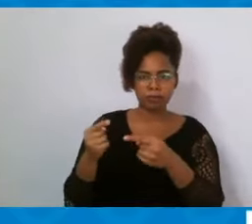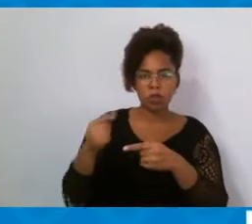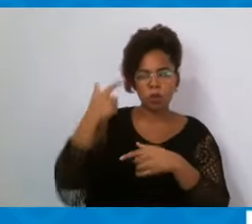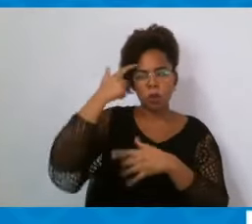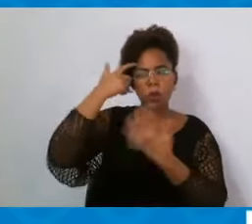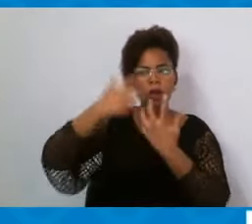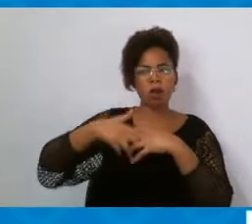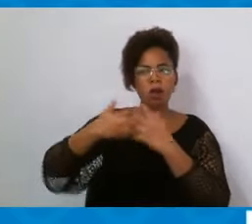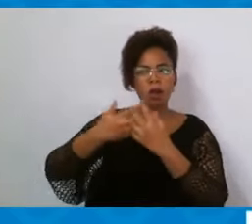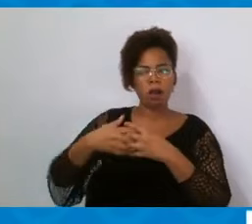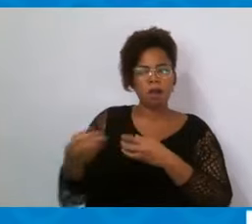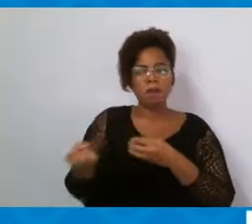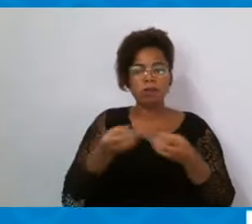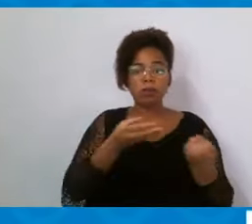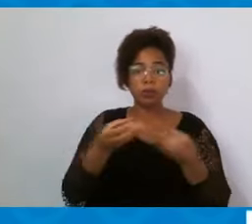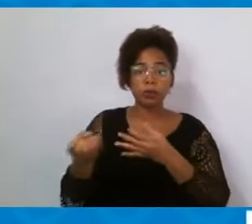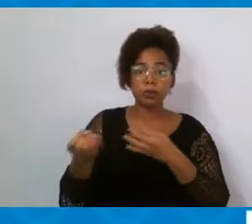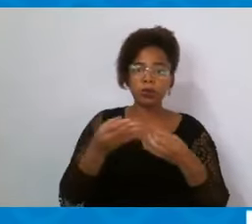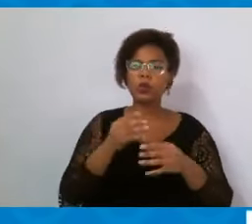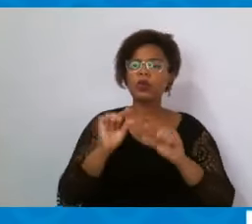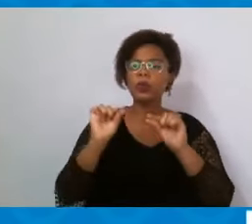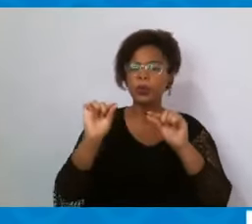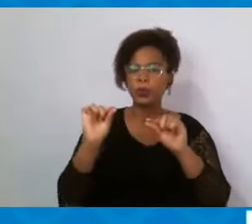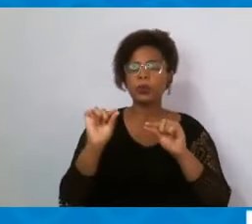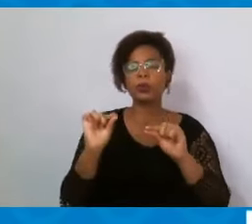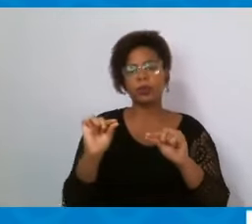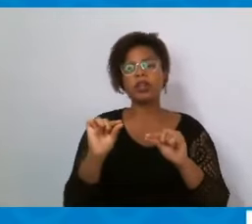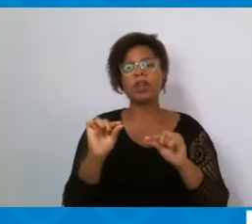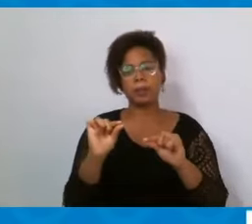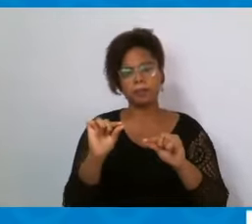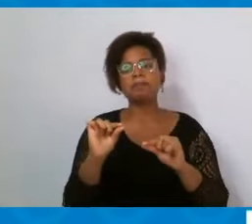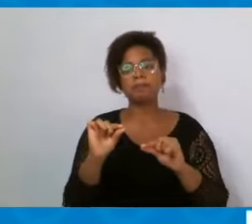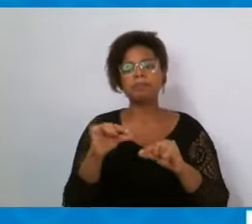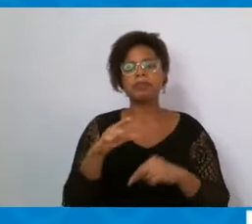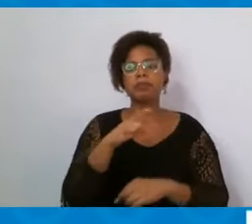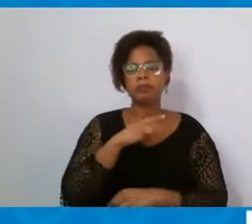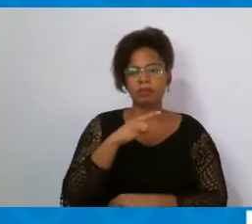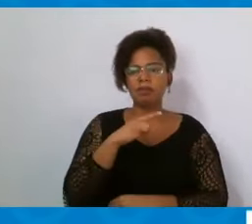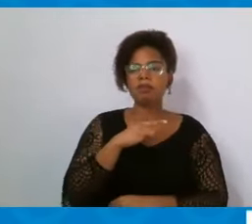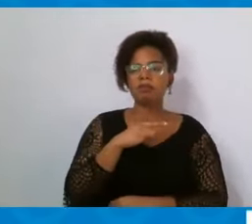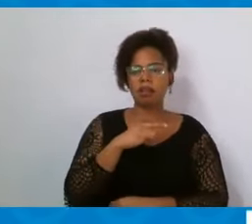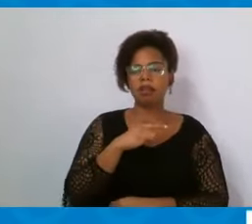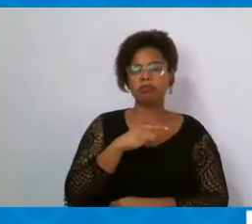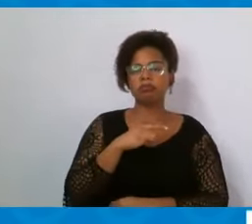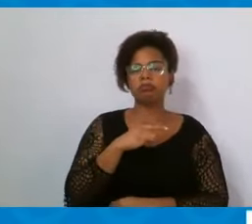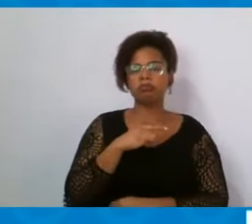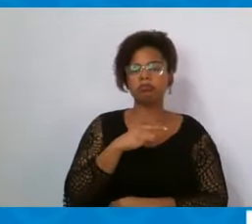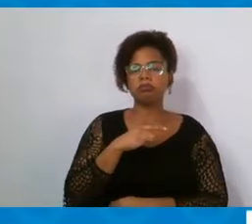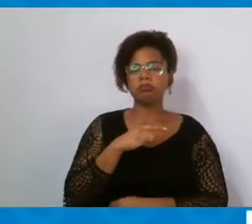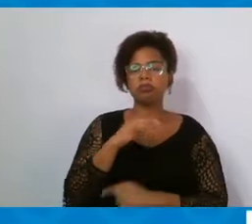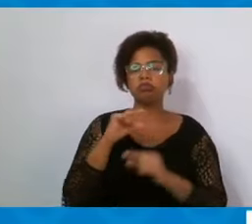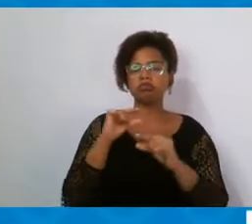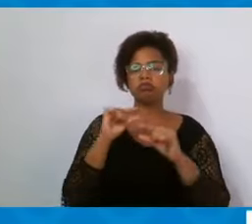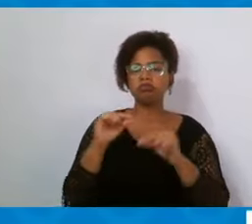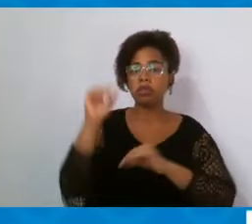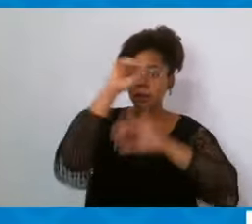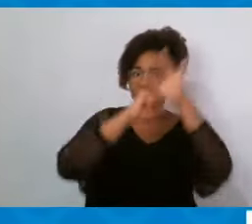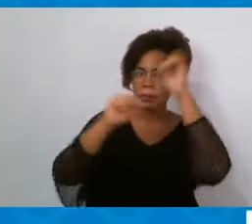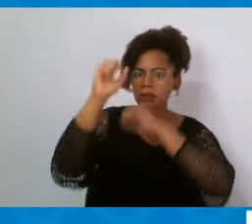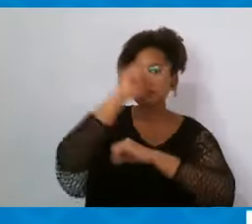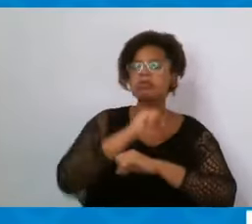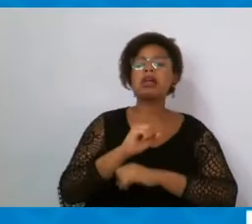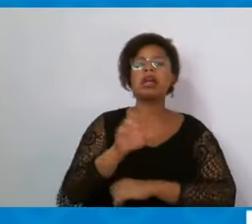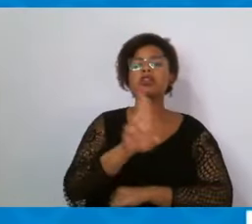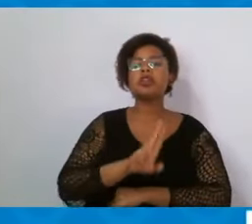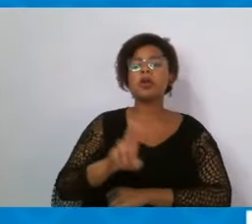é uma modificação do famoso problem-based learning, né, aprendizagem baseada em problemas, que está